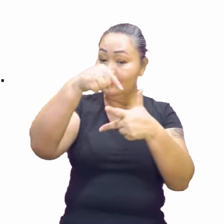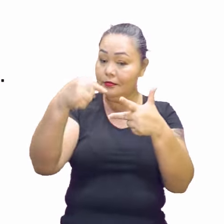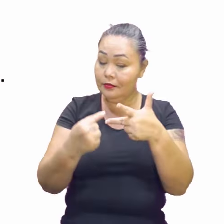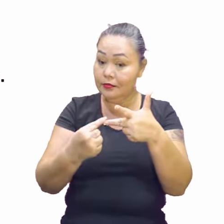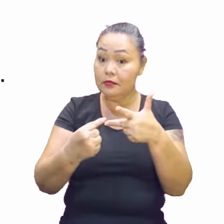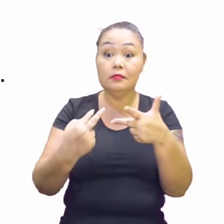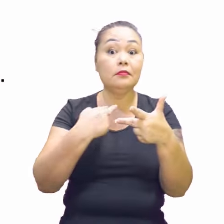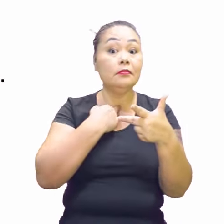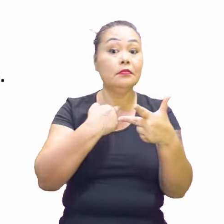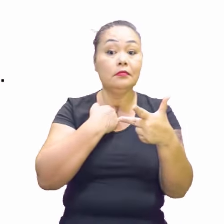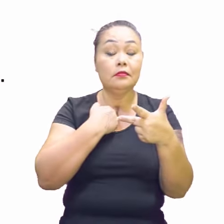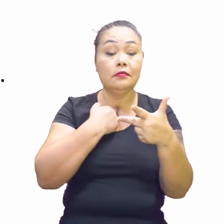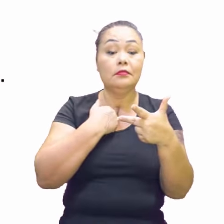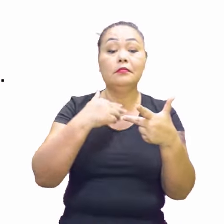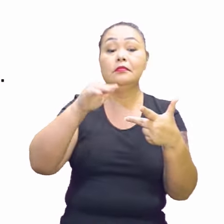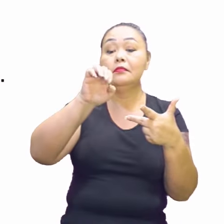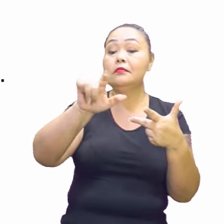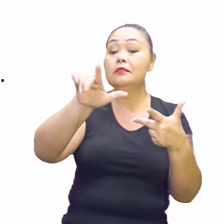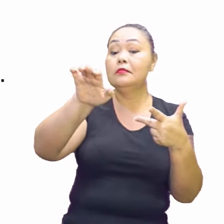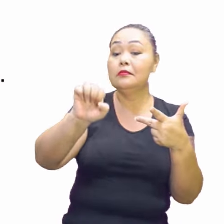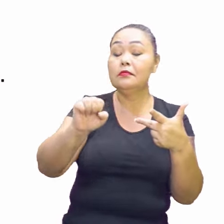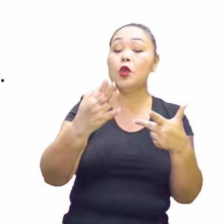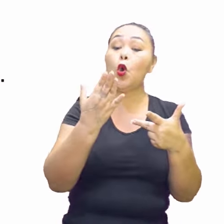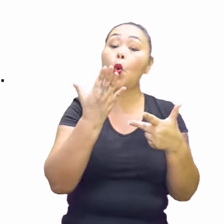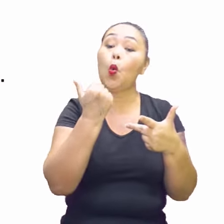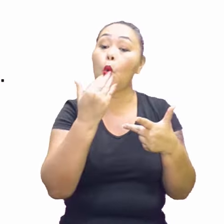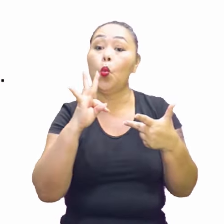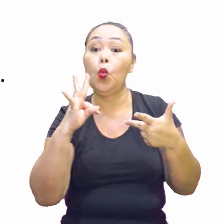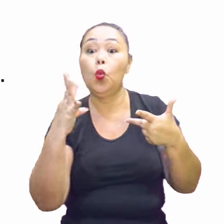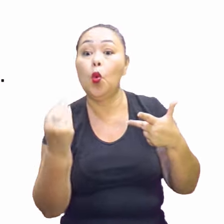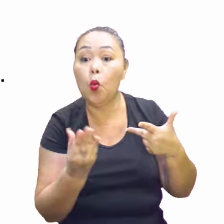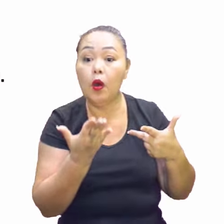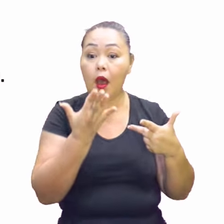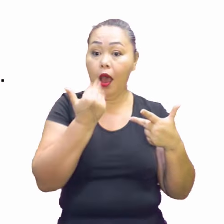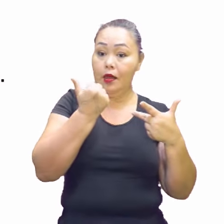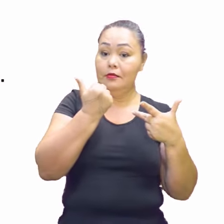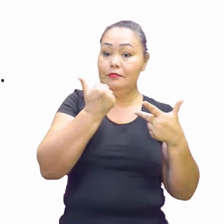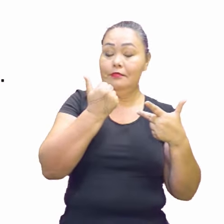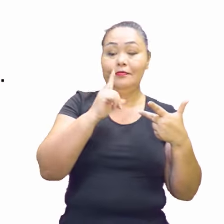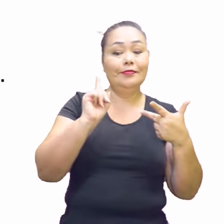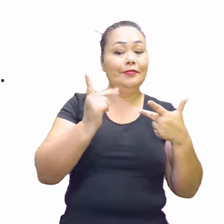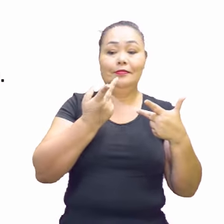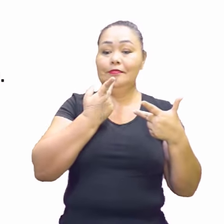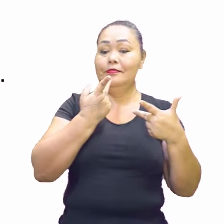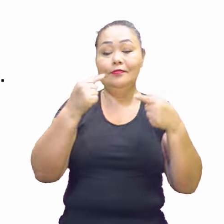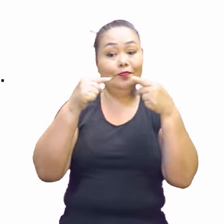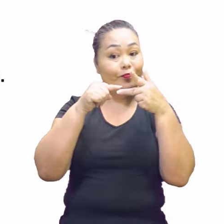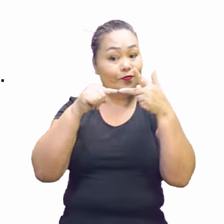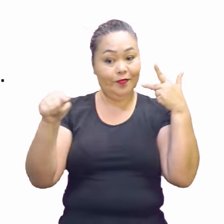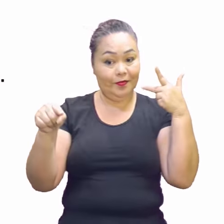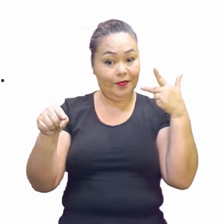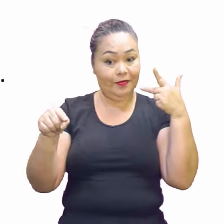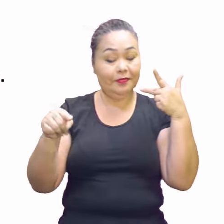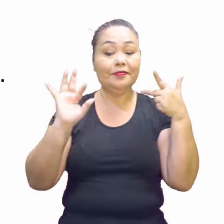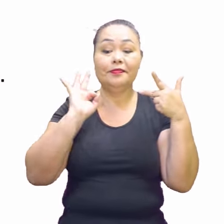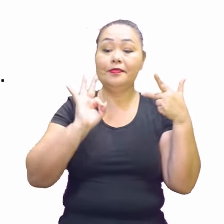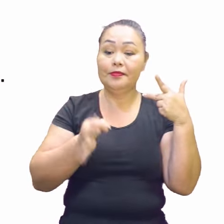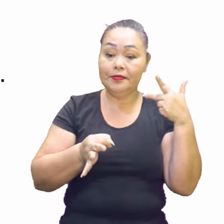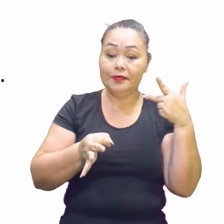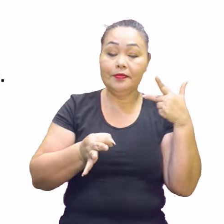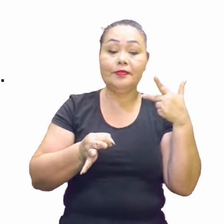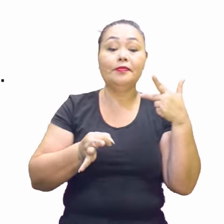posso colocar eles comeu toda a ração, porque não está fazendo a concordância, tá